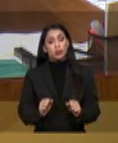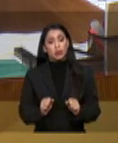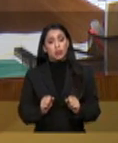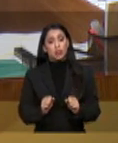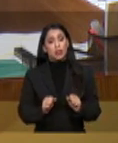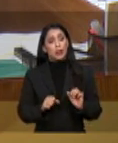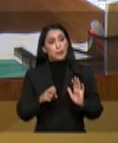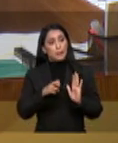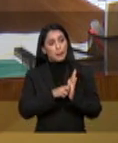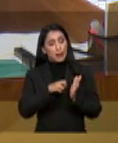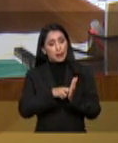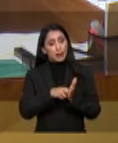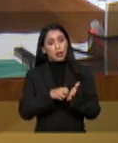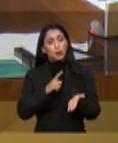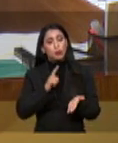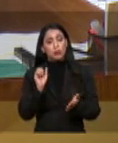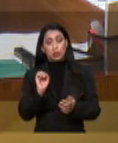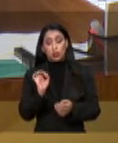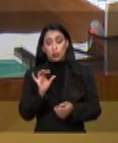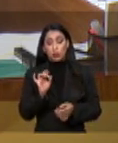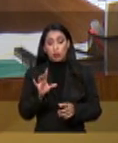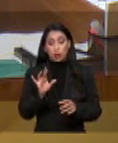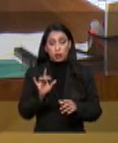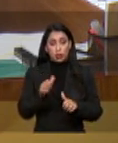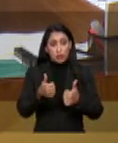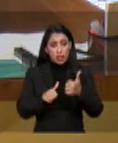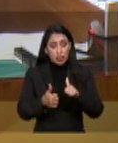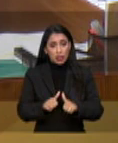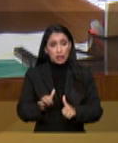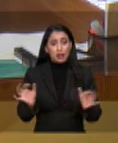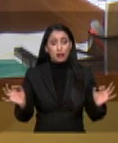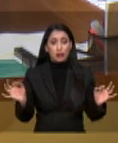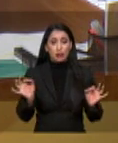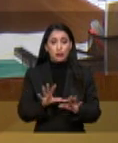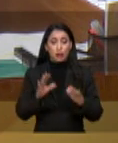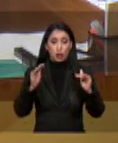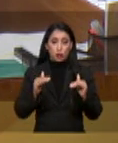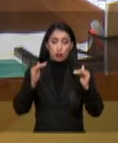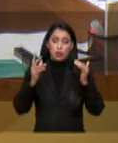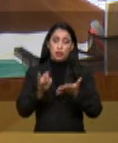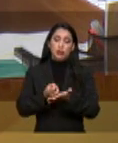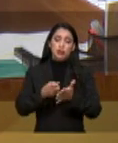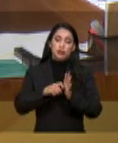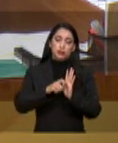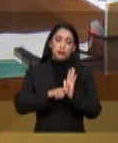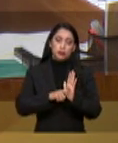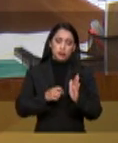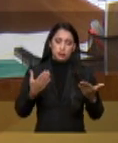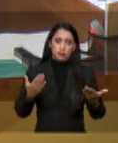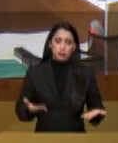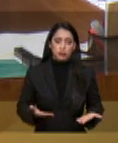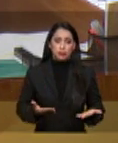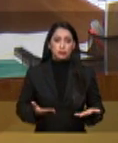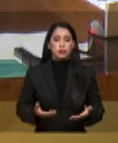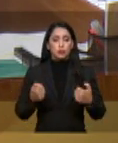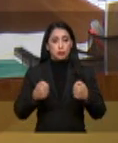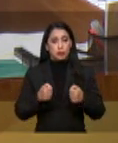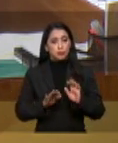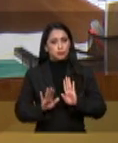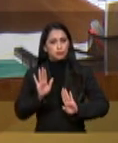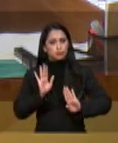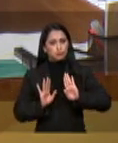penal em referência só se verificará com o fim do exame da questão pela autoridade fazendária. Esse é o quadro recomendável